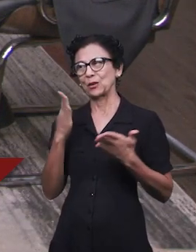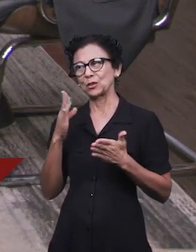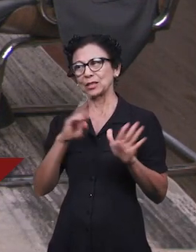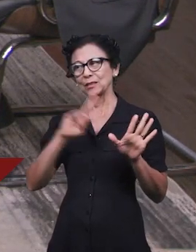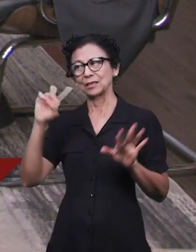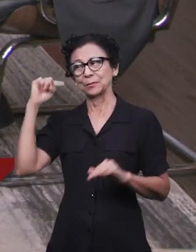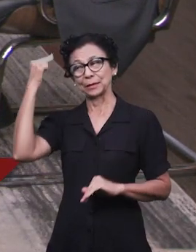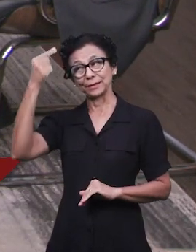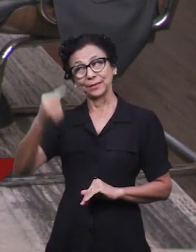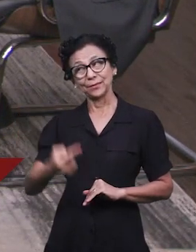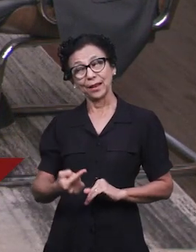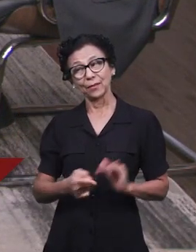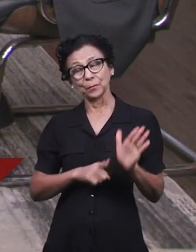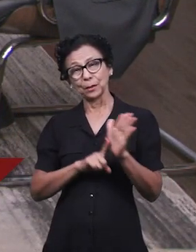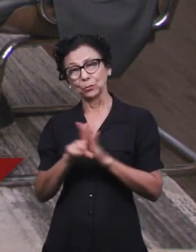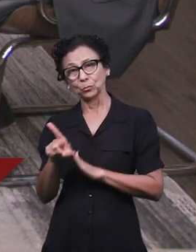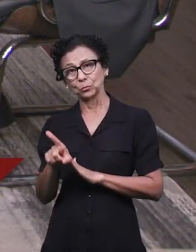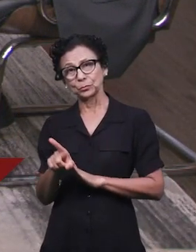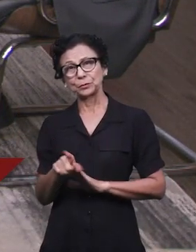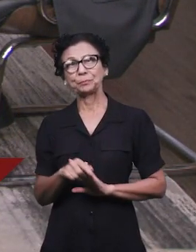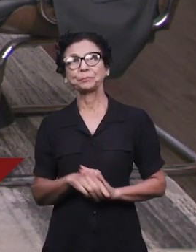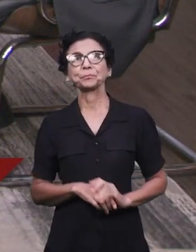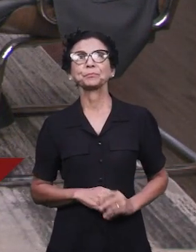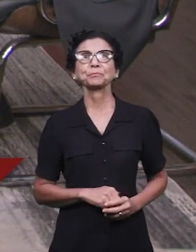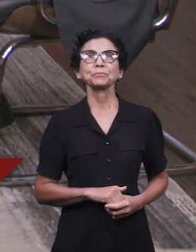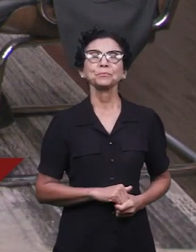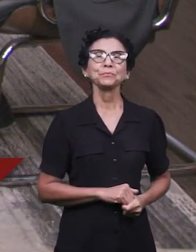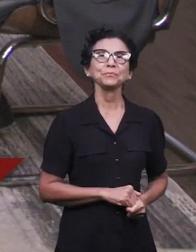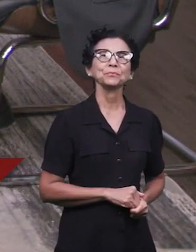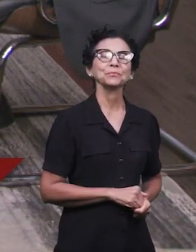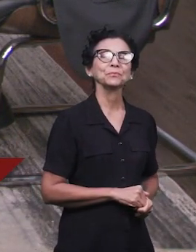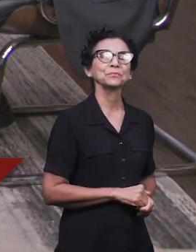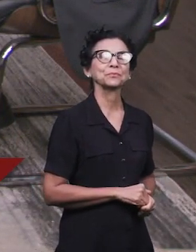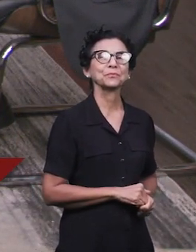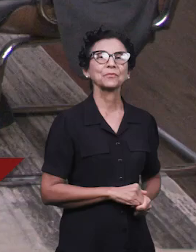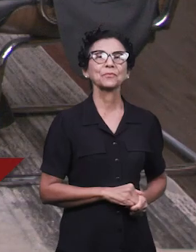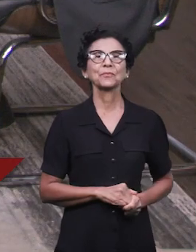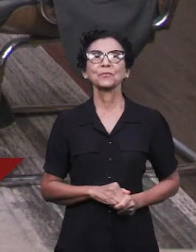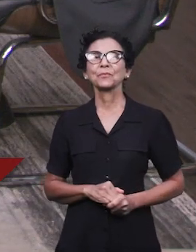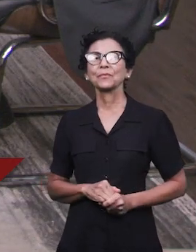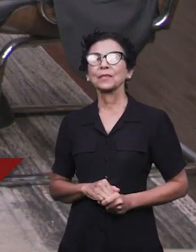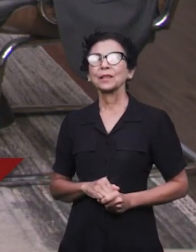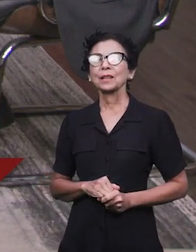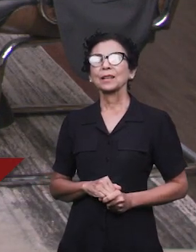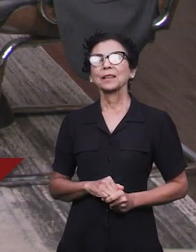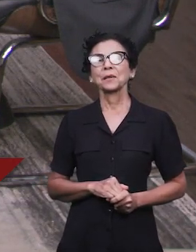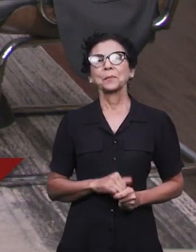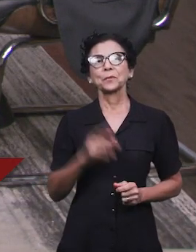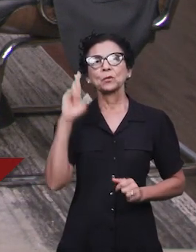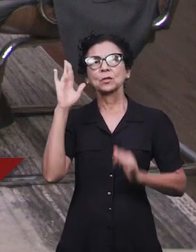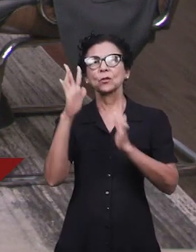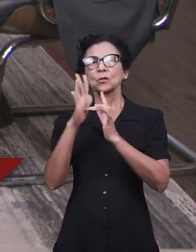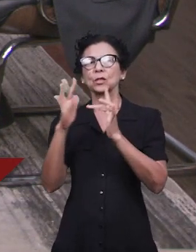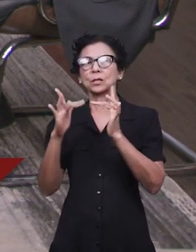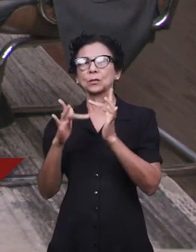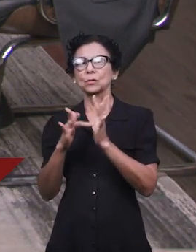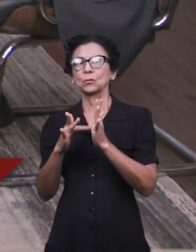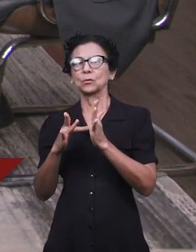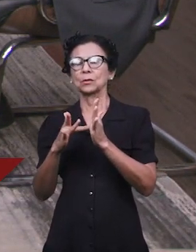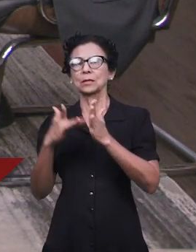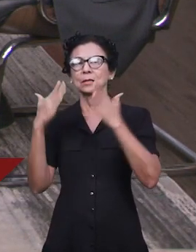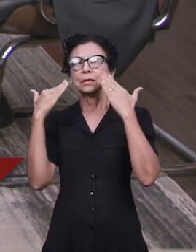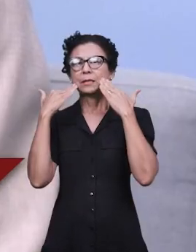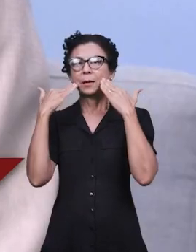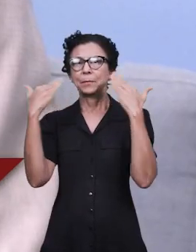é: como o Senhor Jesus se apresenta no livro de Apocalipse como o Senhor da igreja e qual a sua relação